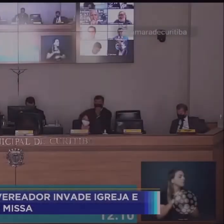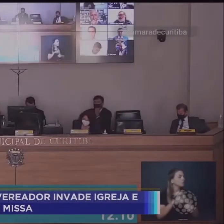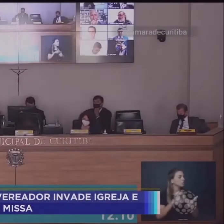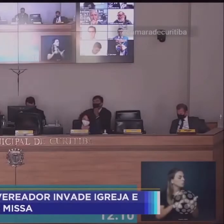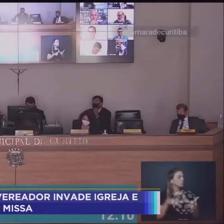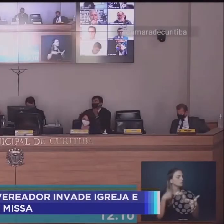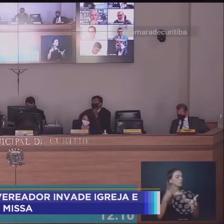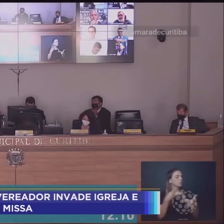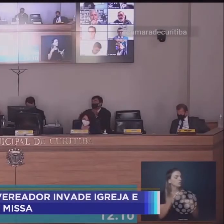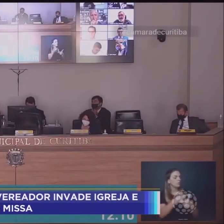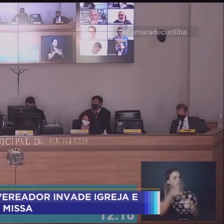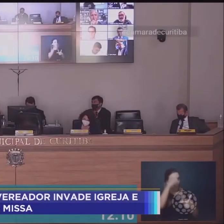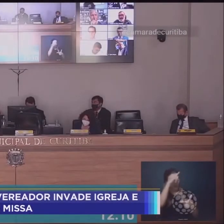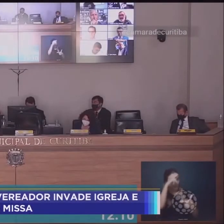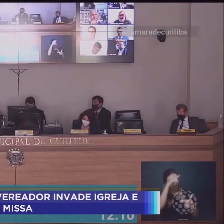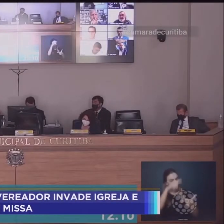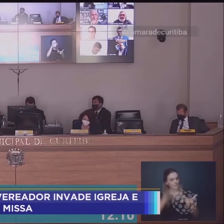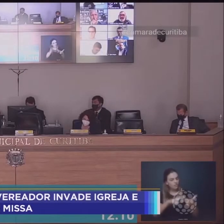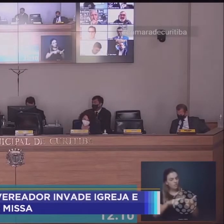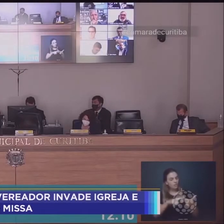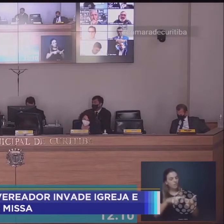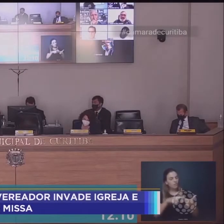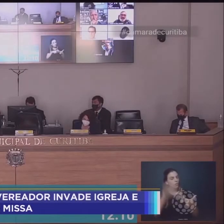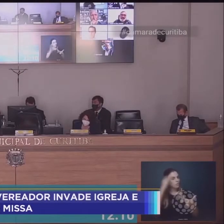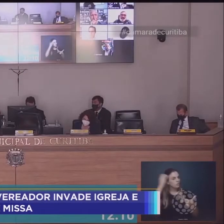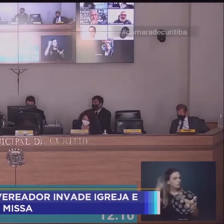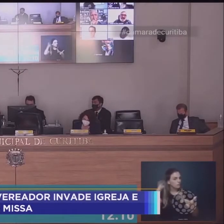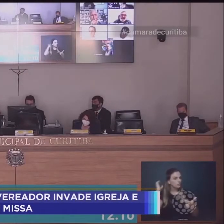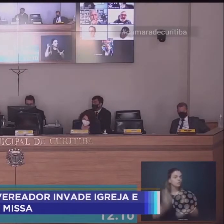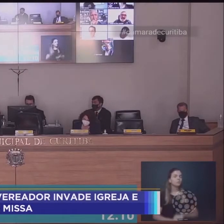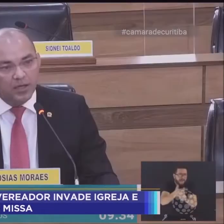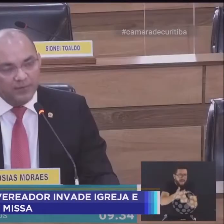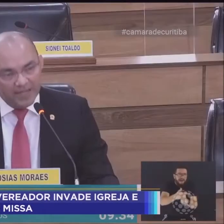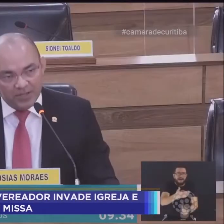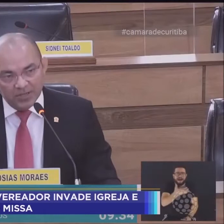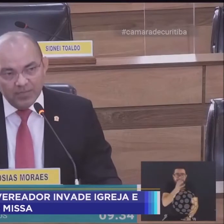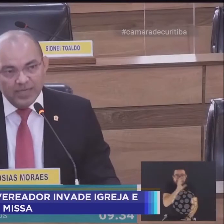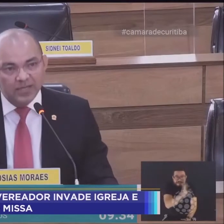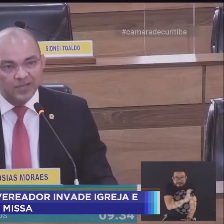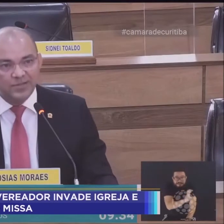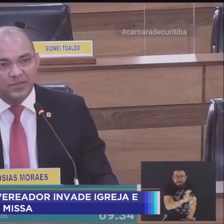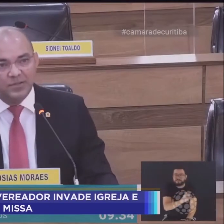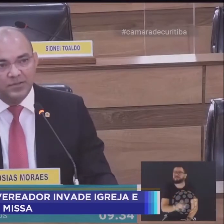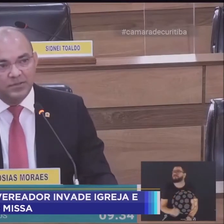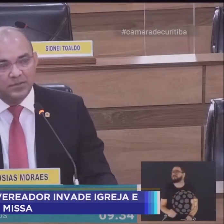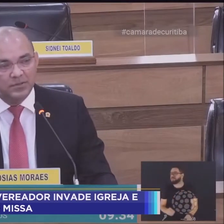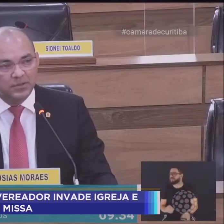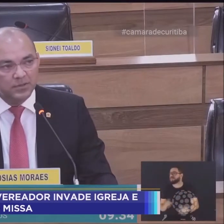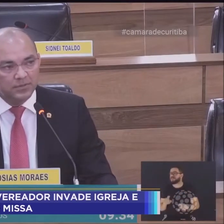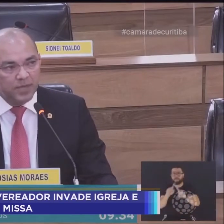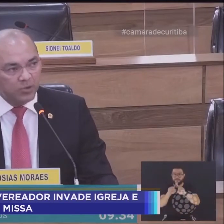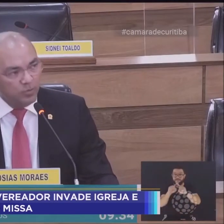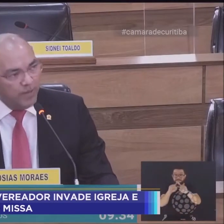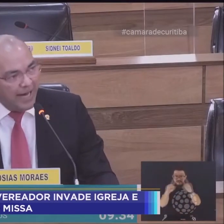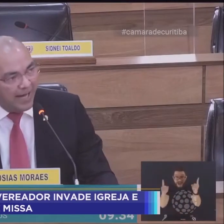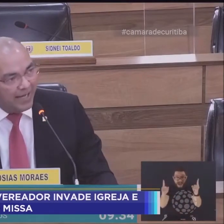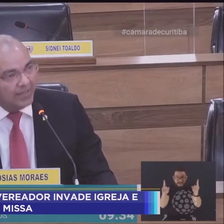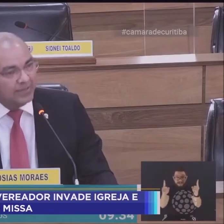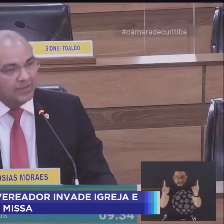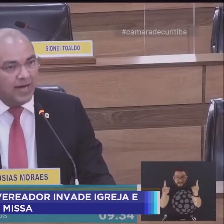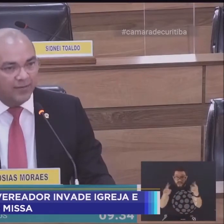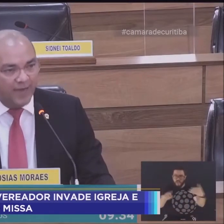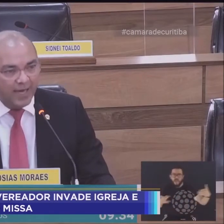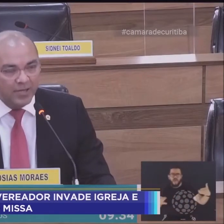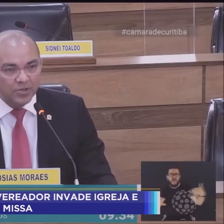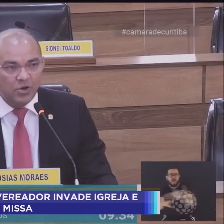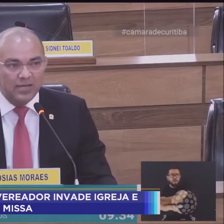Vários vereadores da capital se manifestaram sobre o episódio na sessão da Câmara. Invadir uma igreja, perturbar